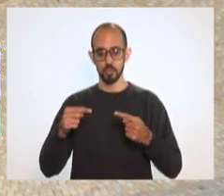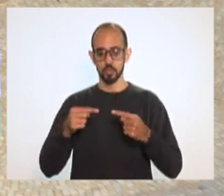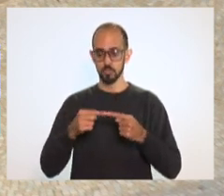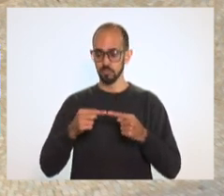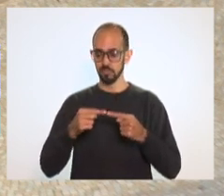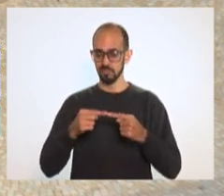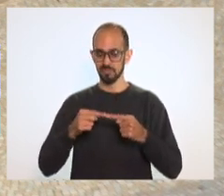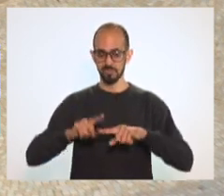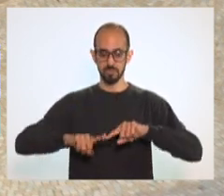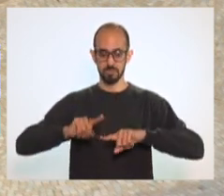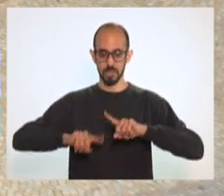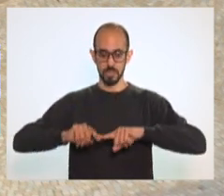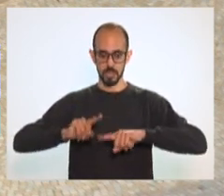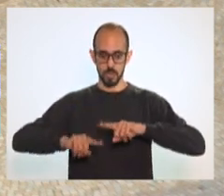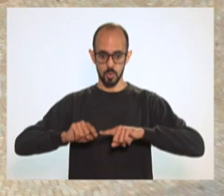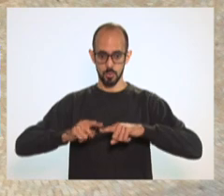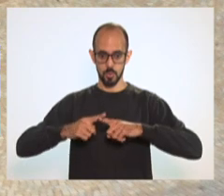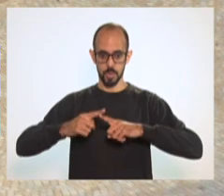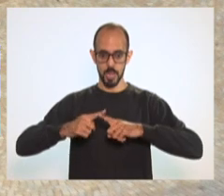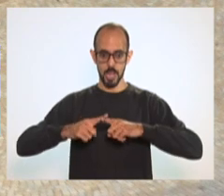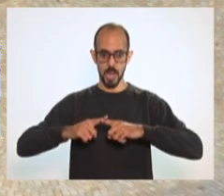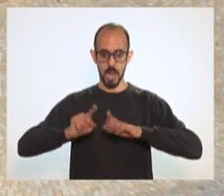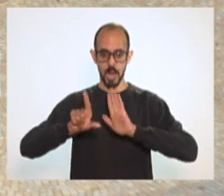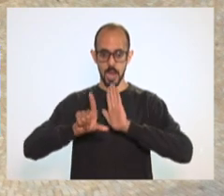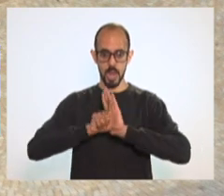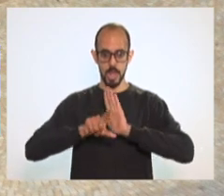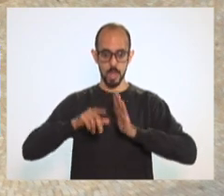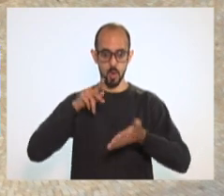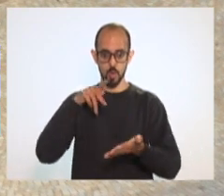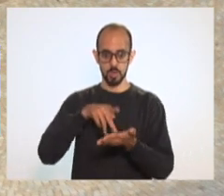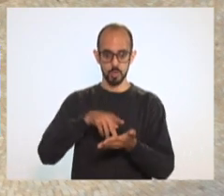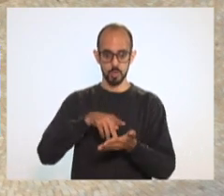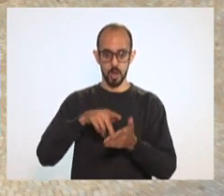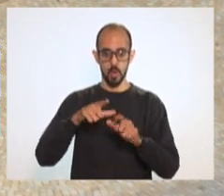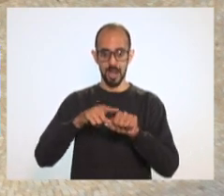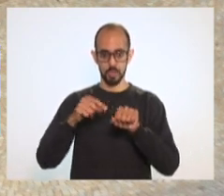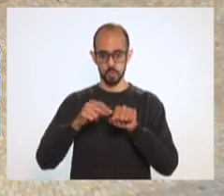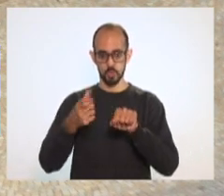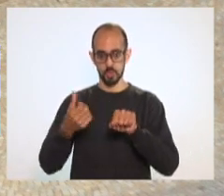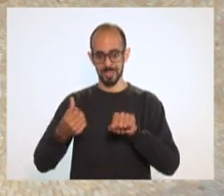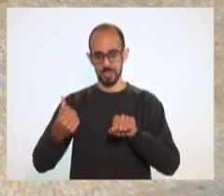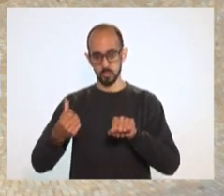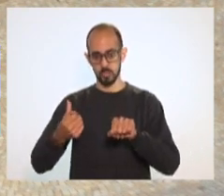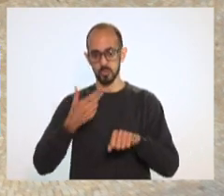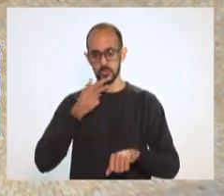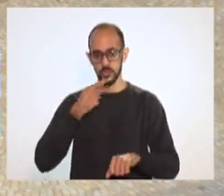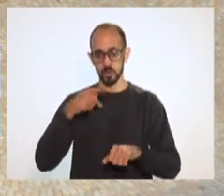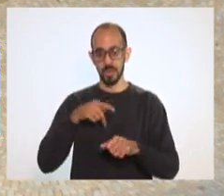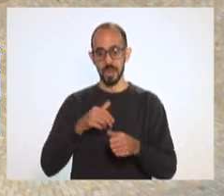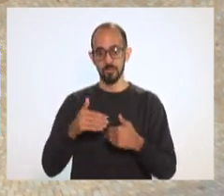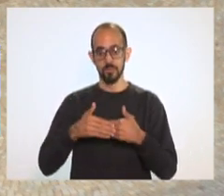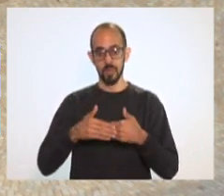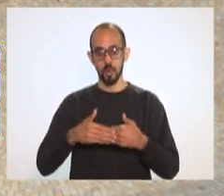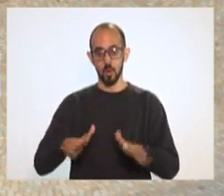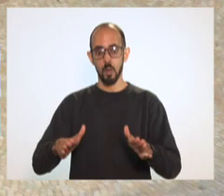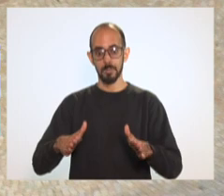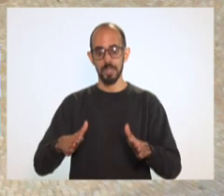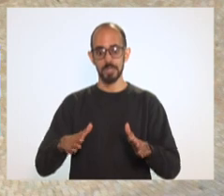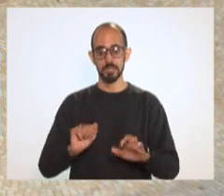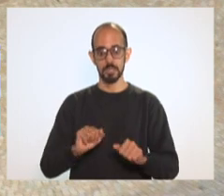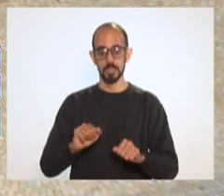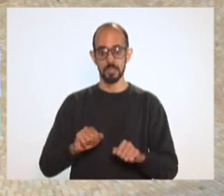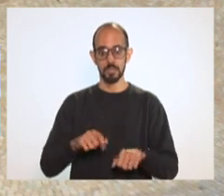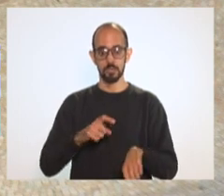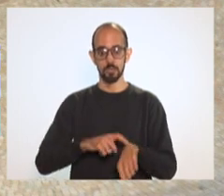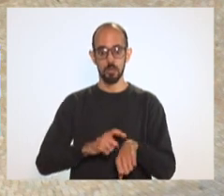original, no artigo 6º, está assim escrito. Esta lei entrará em vigor na data da sua publicação. Apenas